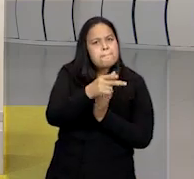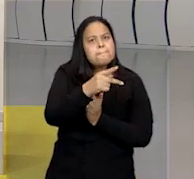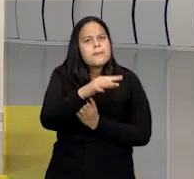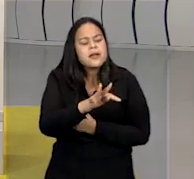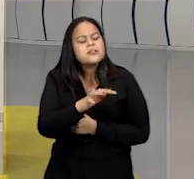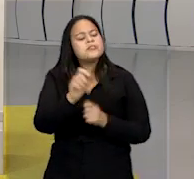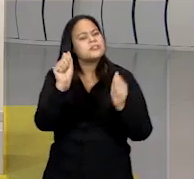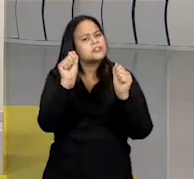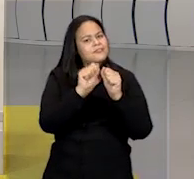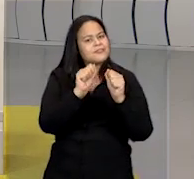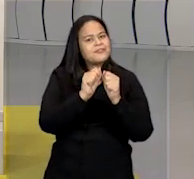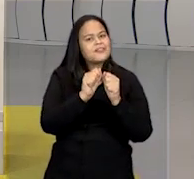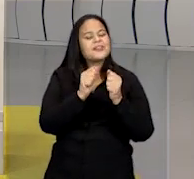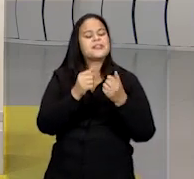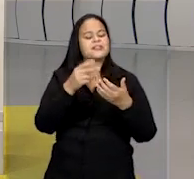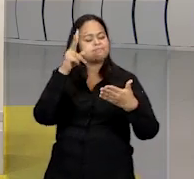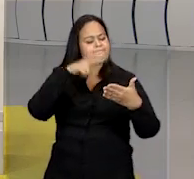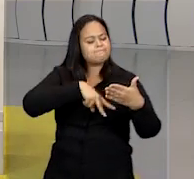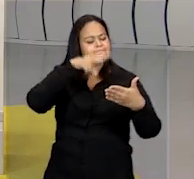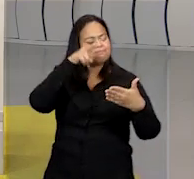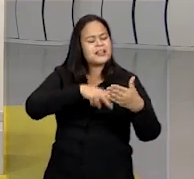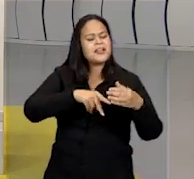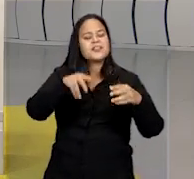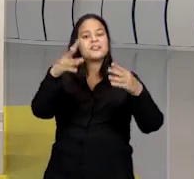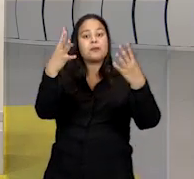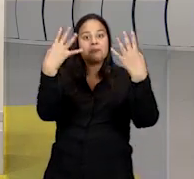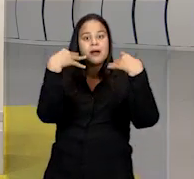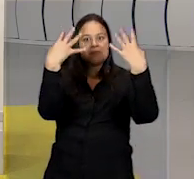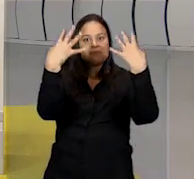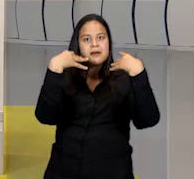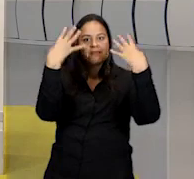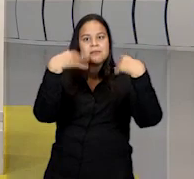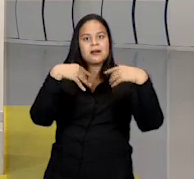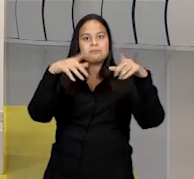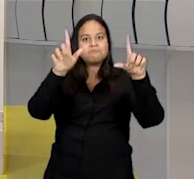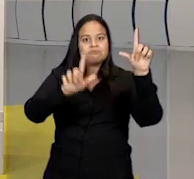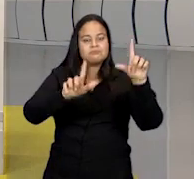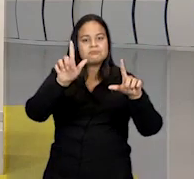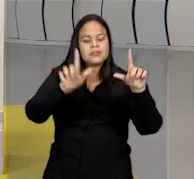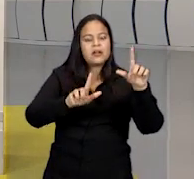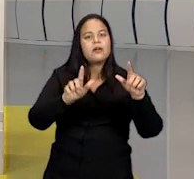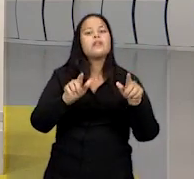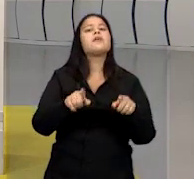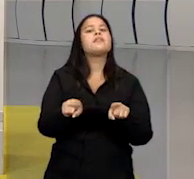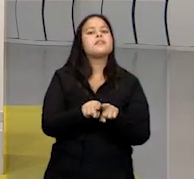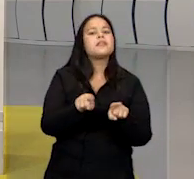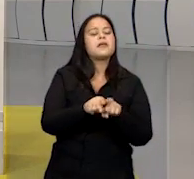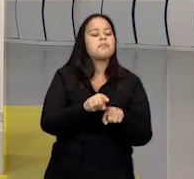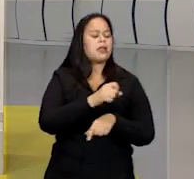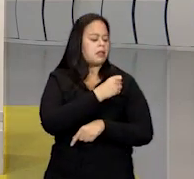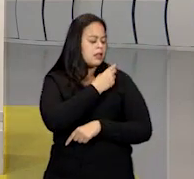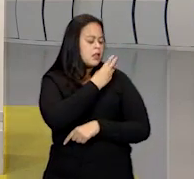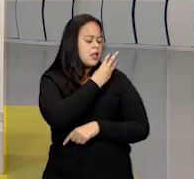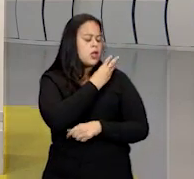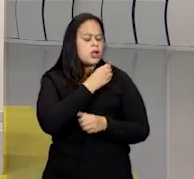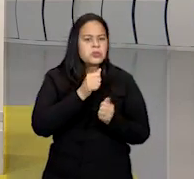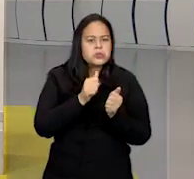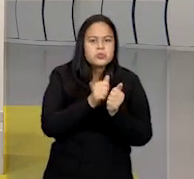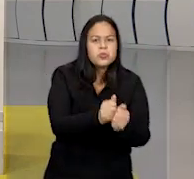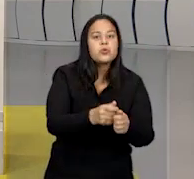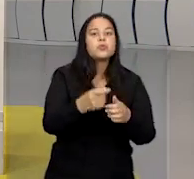tá? Vejam mais videoaulas, acompanhem as aulas do ensino médio, tire dúvidas com seu